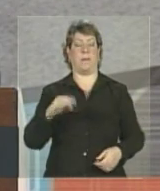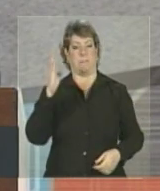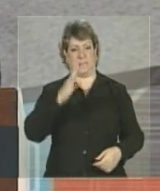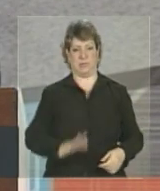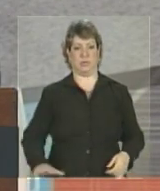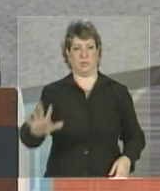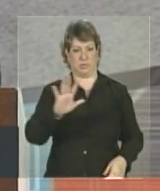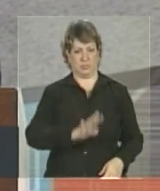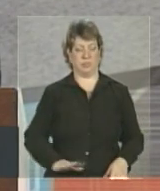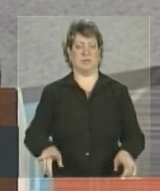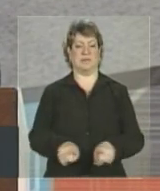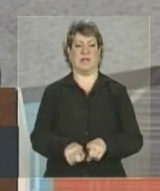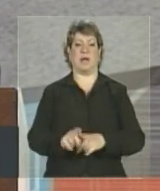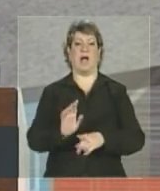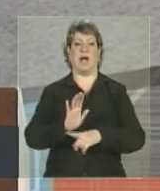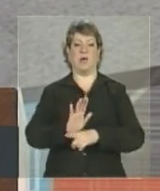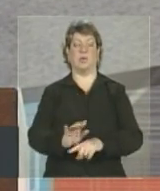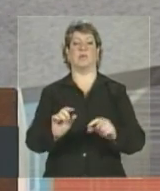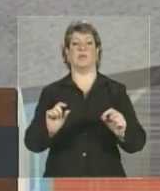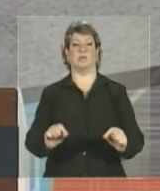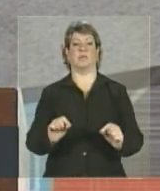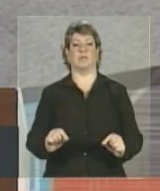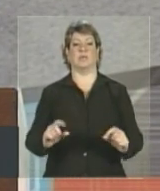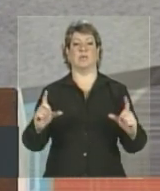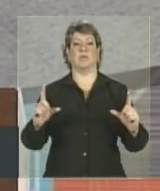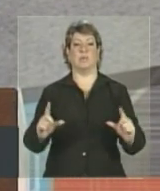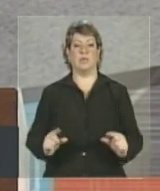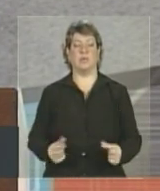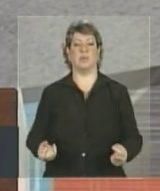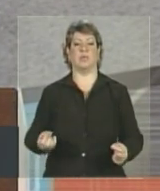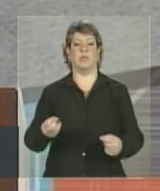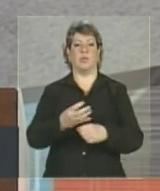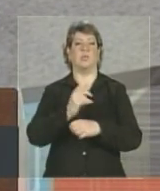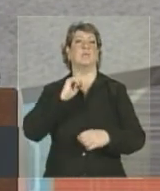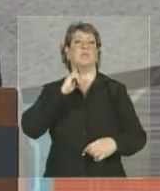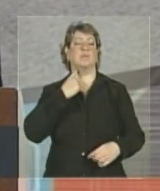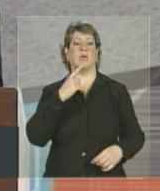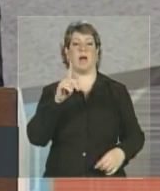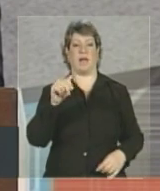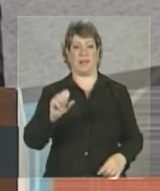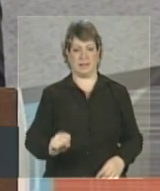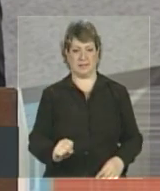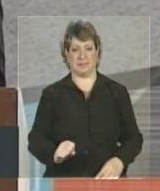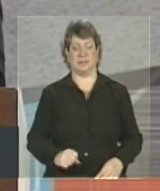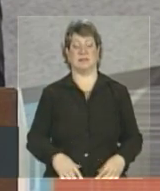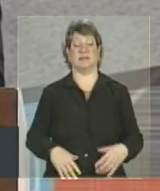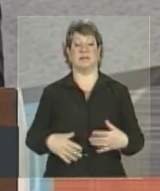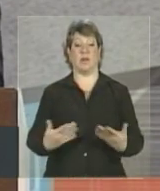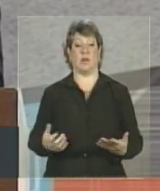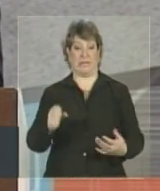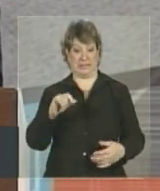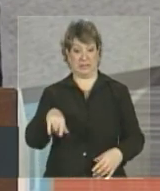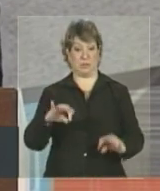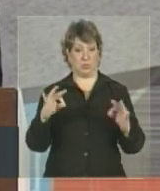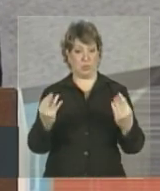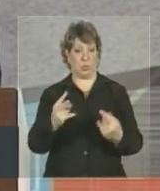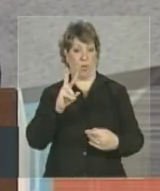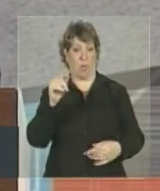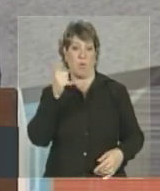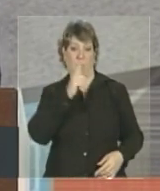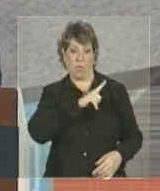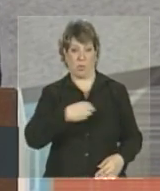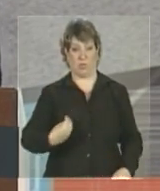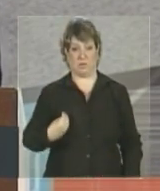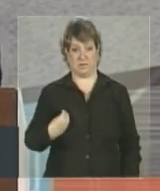país, além de ajudarem na redução de emissão de gases. Sim, tudo isso vai acontecer, e é